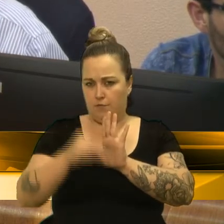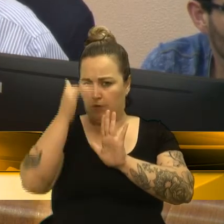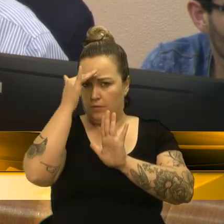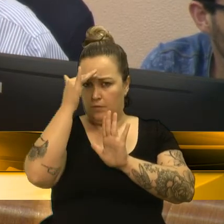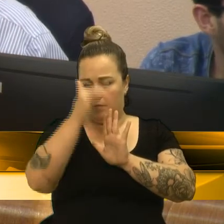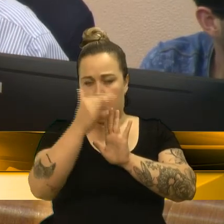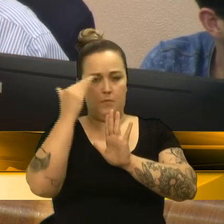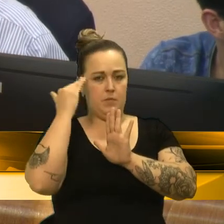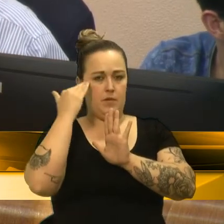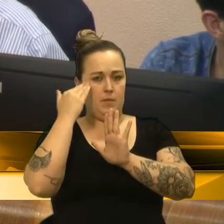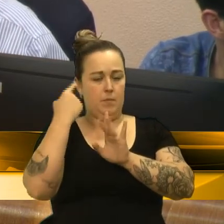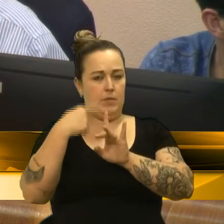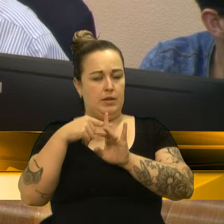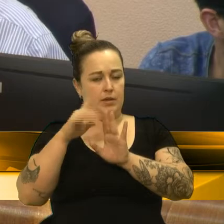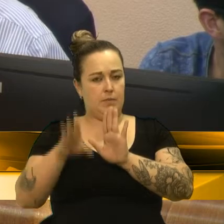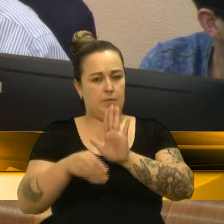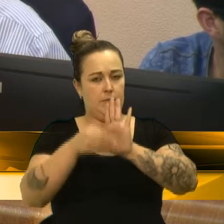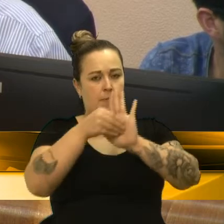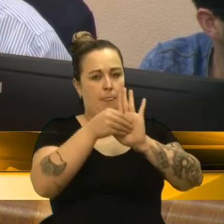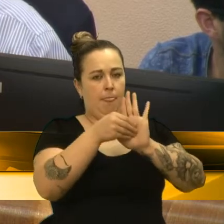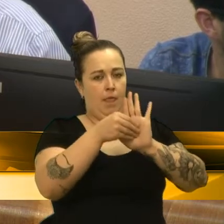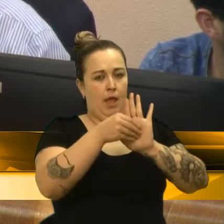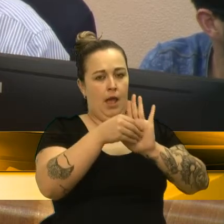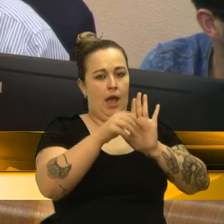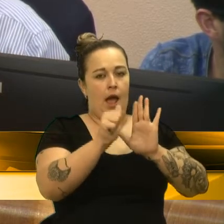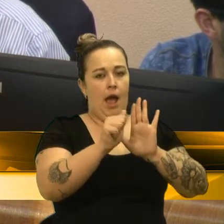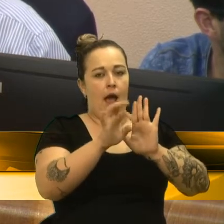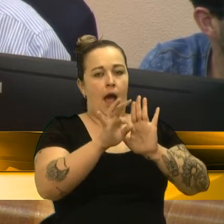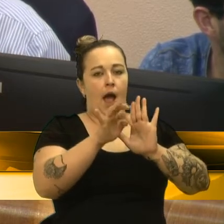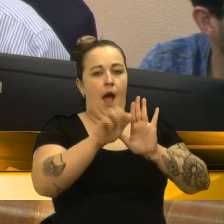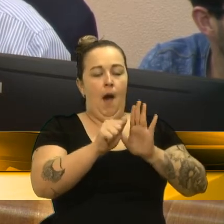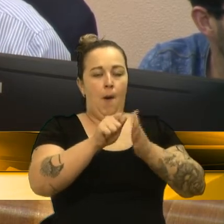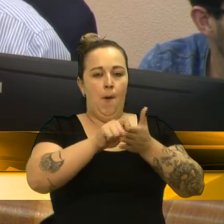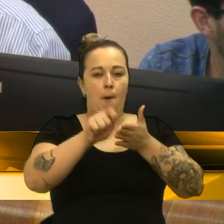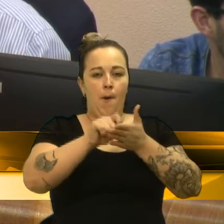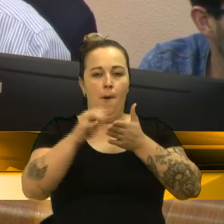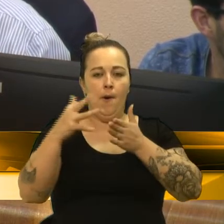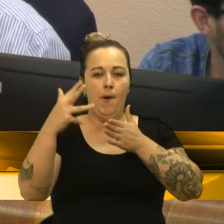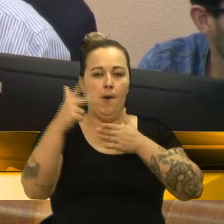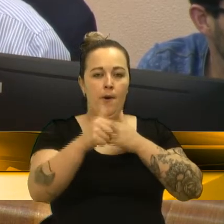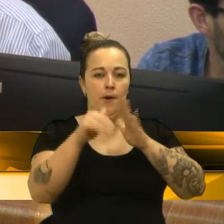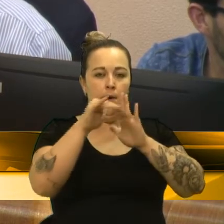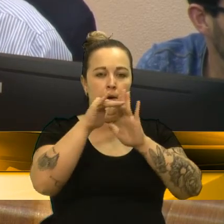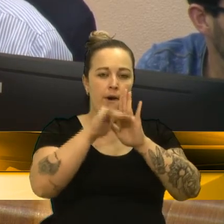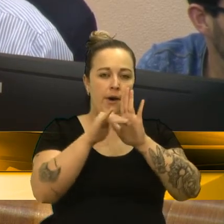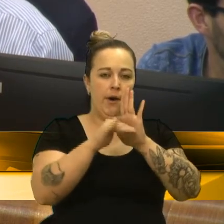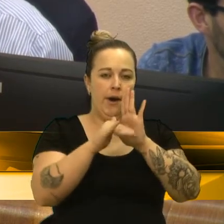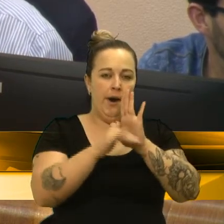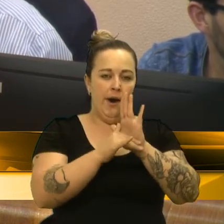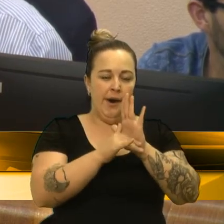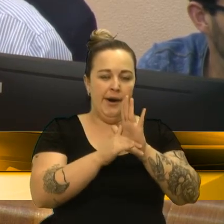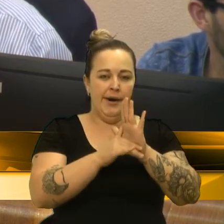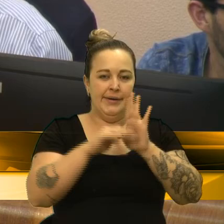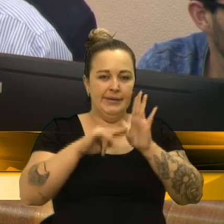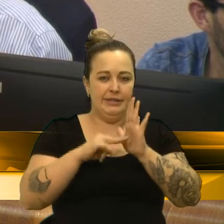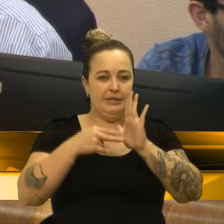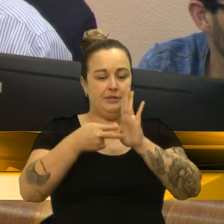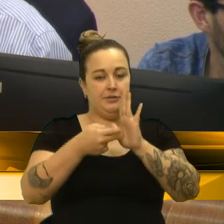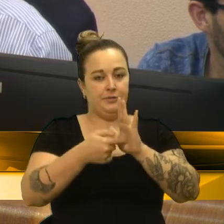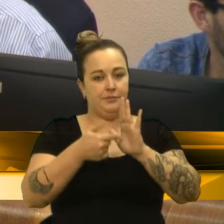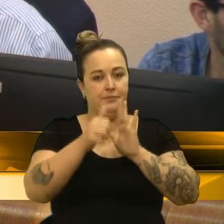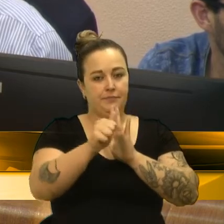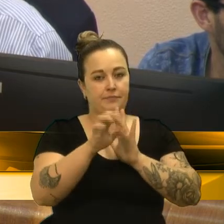respeitados. Tudo isso deve constar de ata que transcreve todos os atos da sessão legislativa. Todavia, sequer a ata legislativa